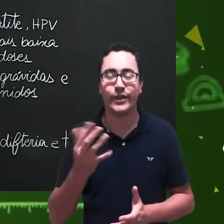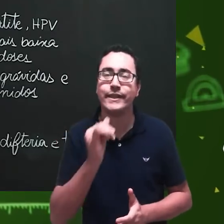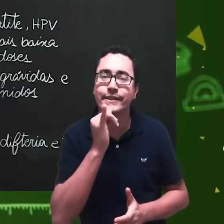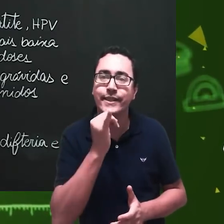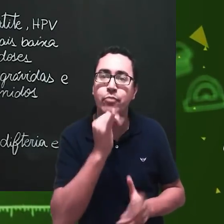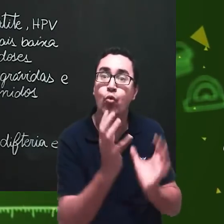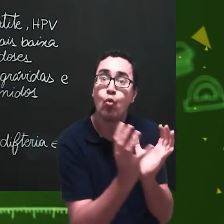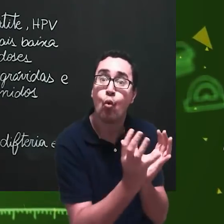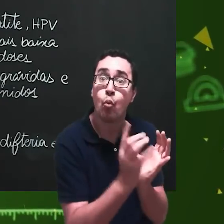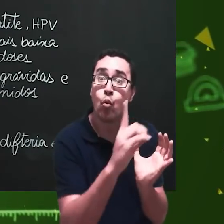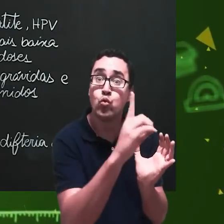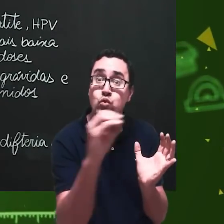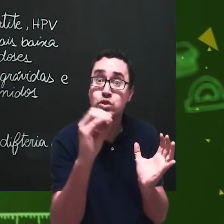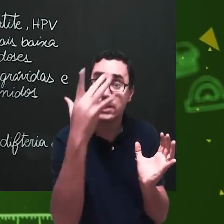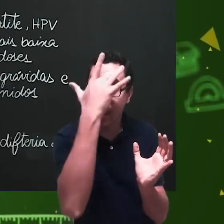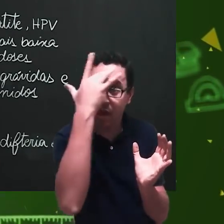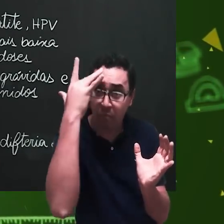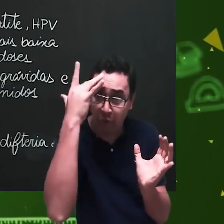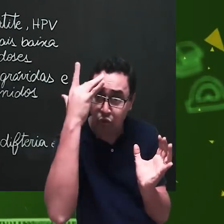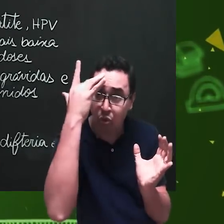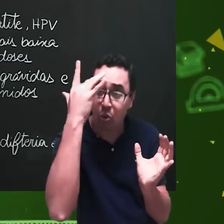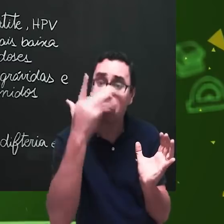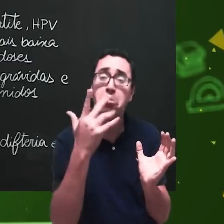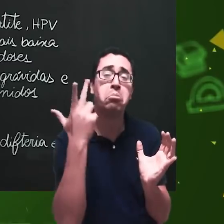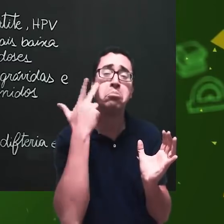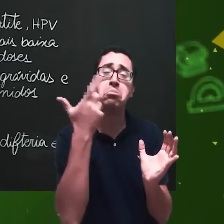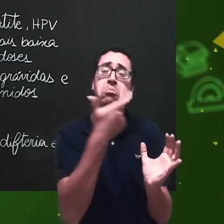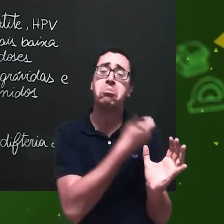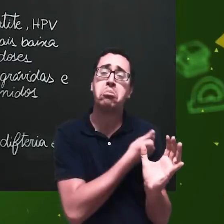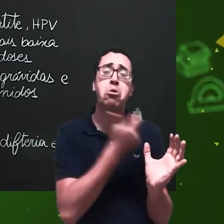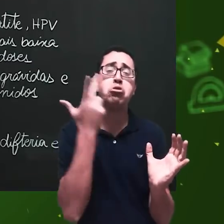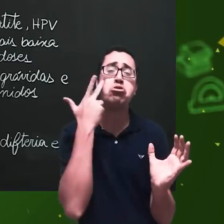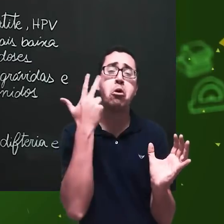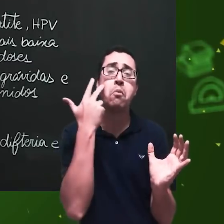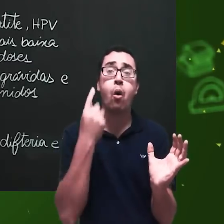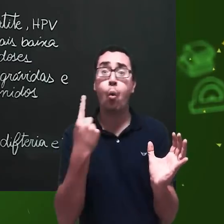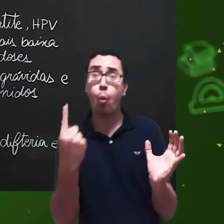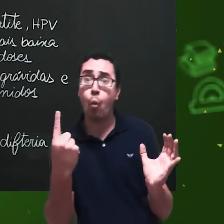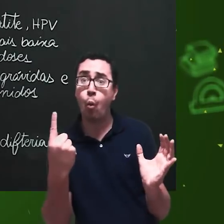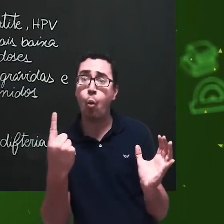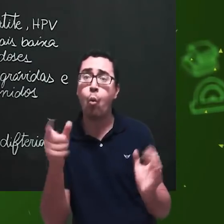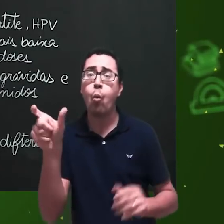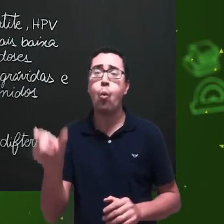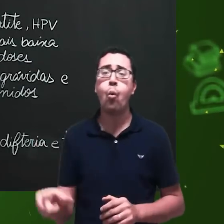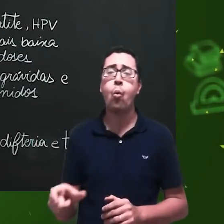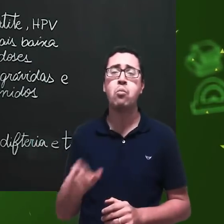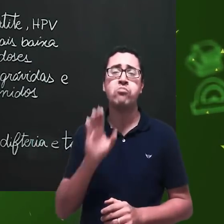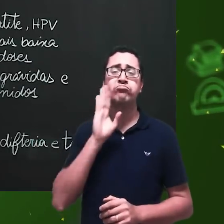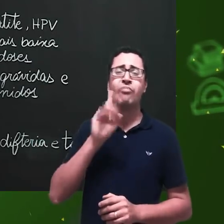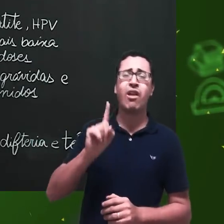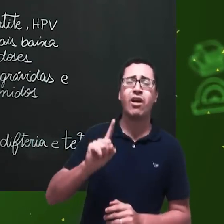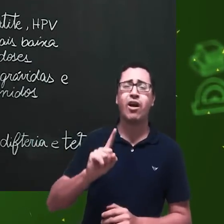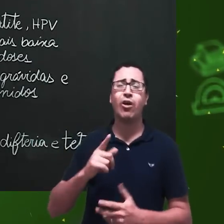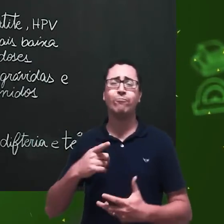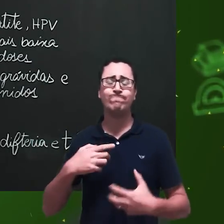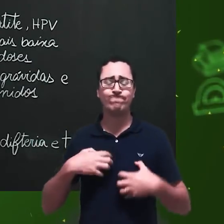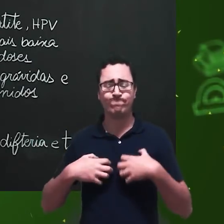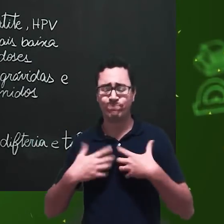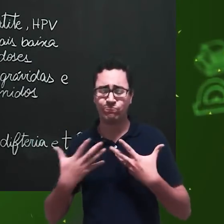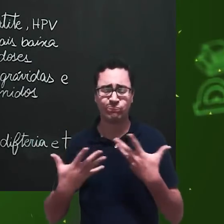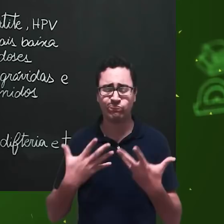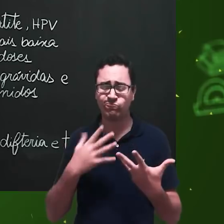foi maravilhoso, tranquilo, pode ser que para uma pessoa fique mal, que não seja legal. Pode acontecer. Porém, para